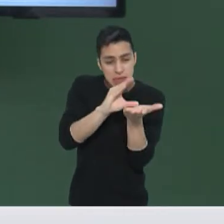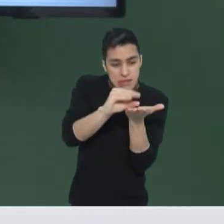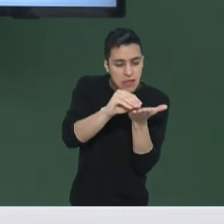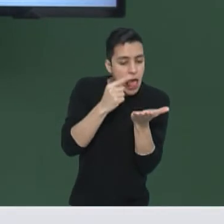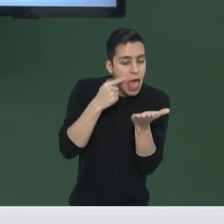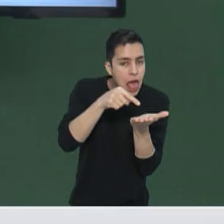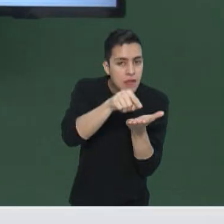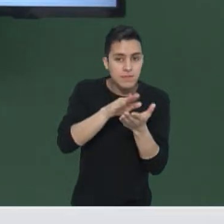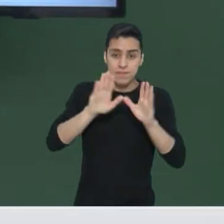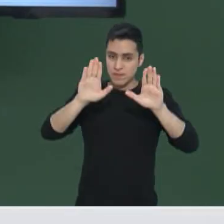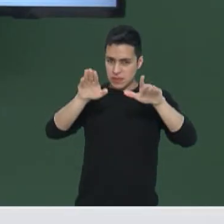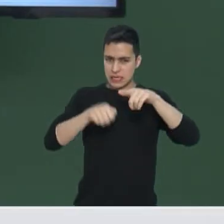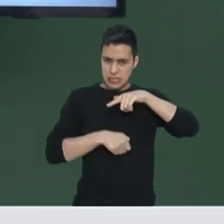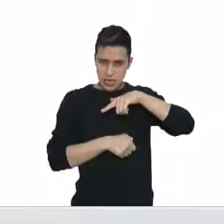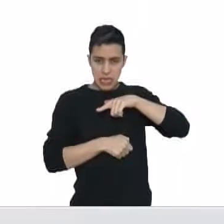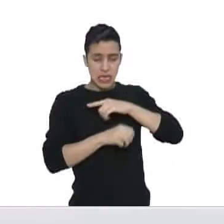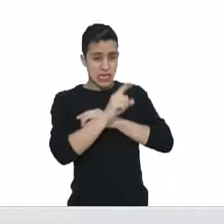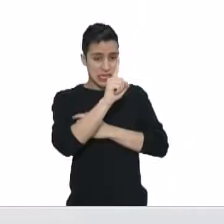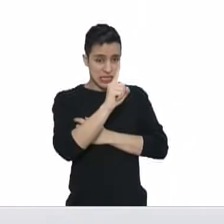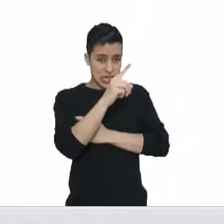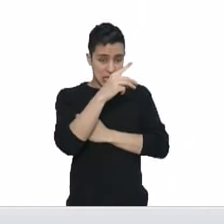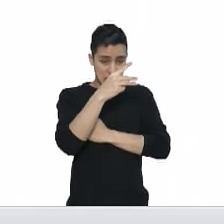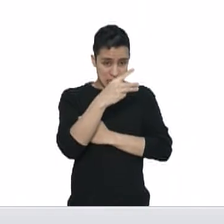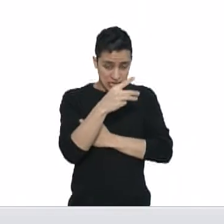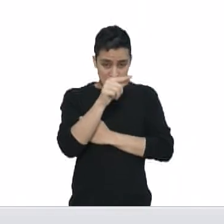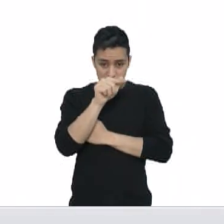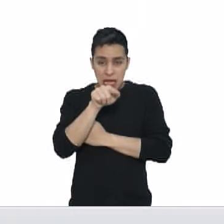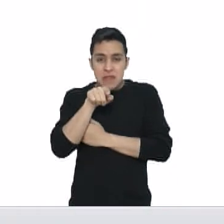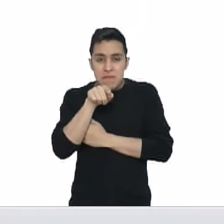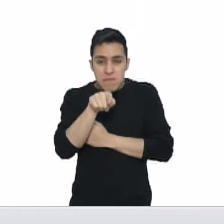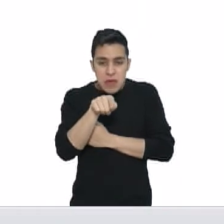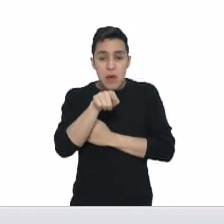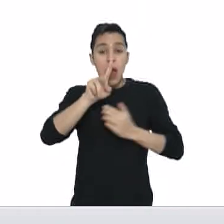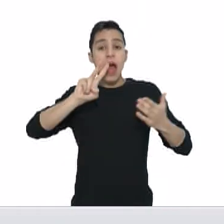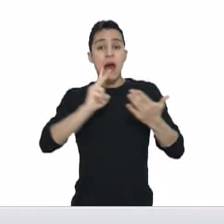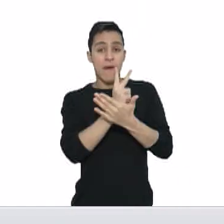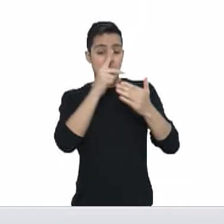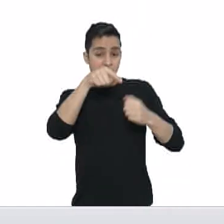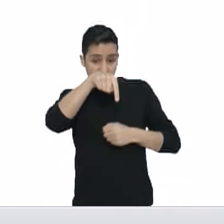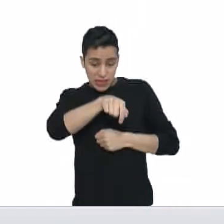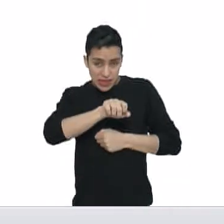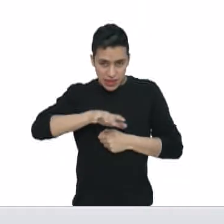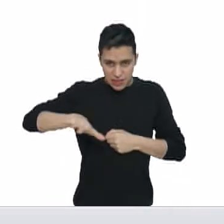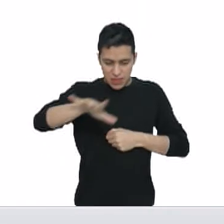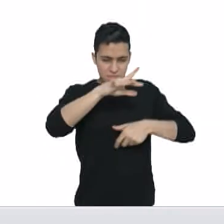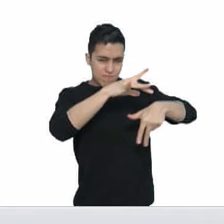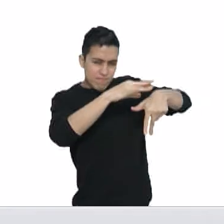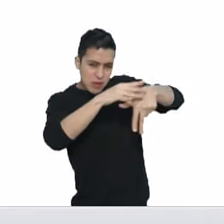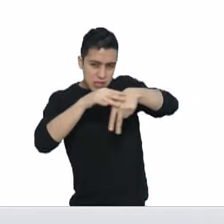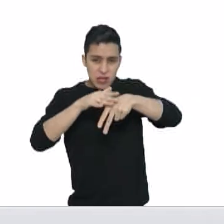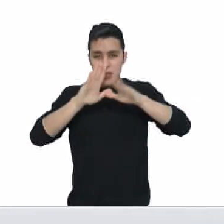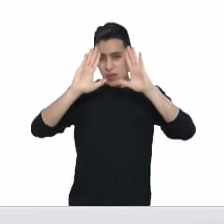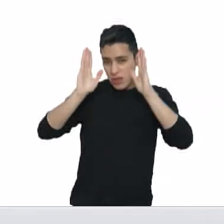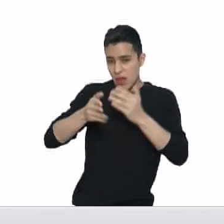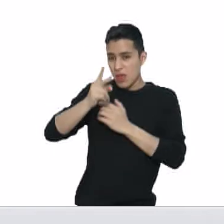tá? Então, se eu tenho 137 mil casos aqui na nossa região e eu